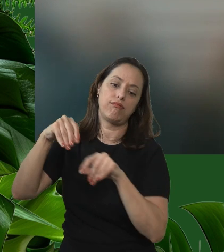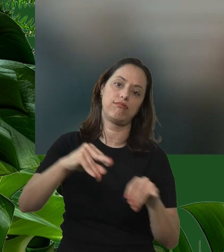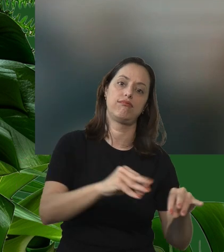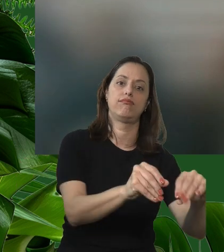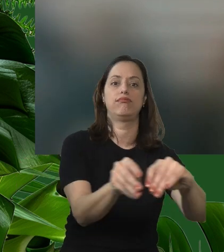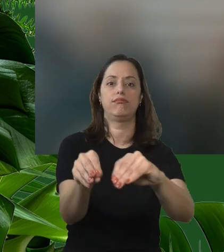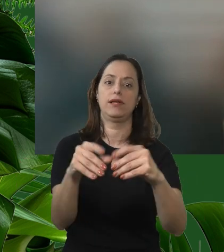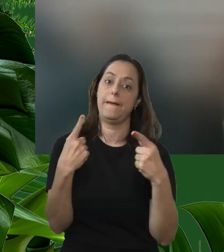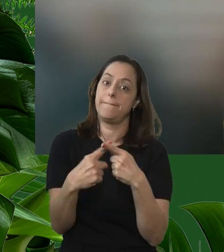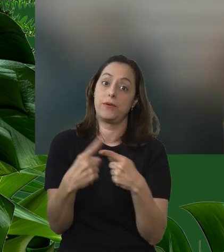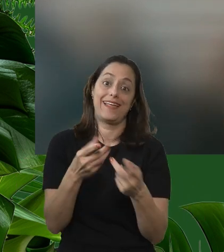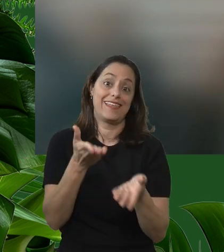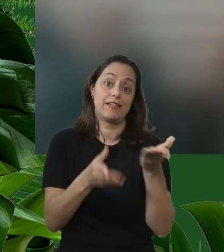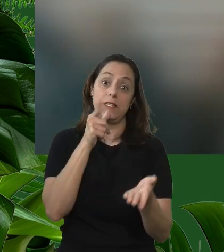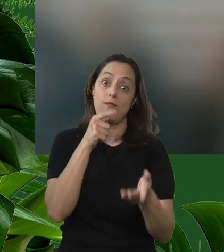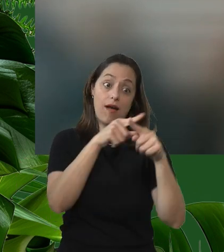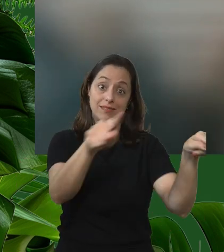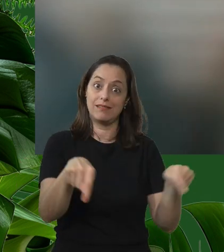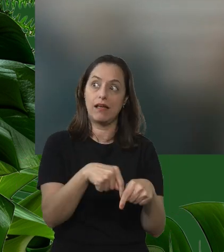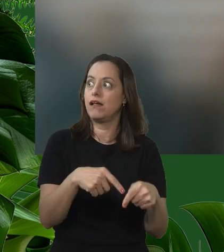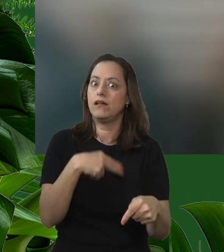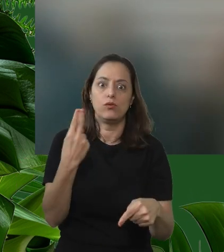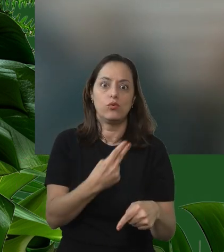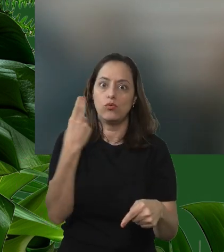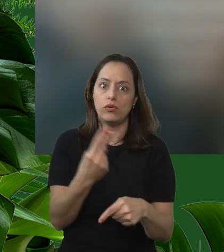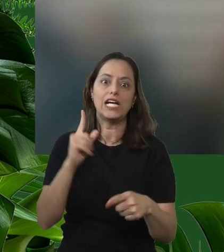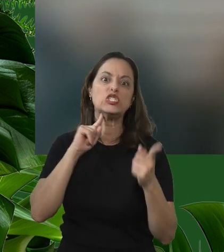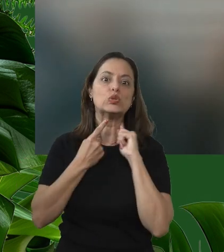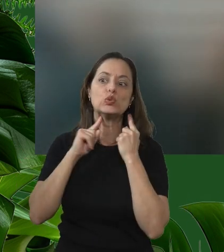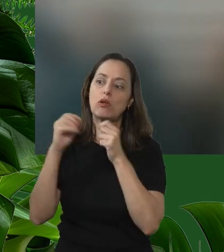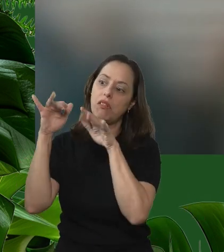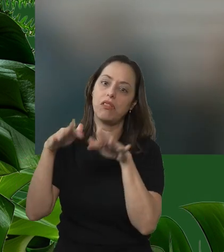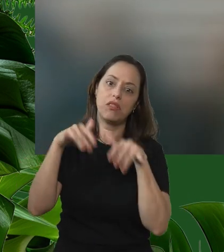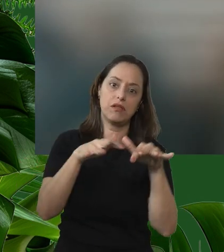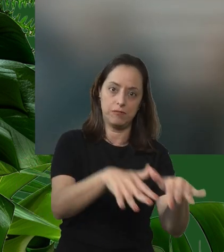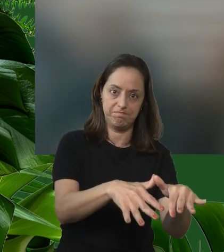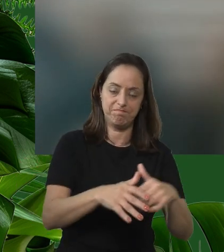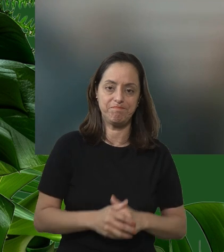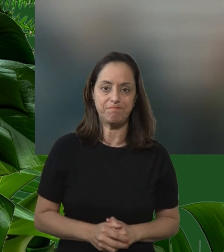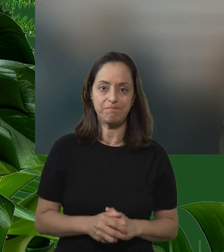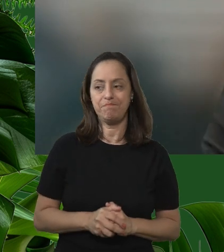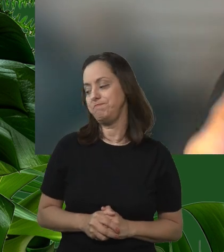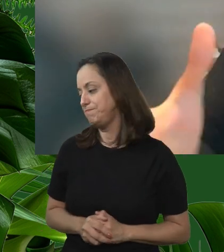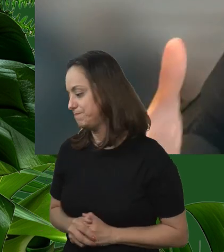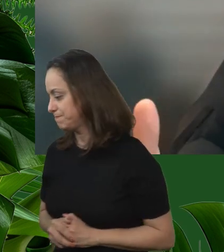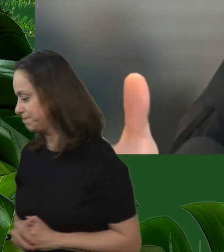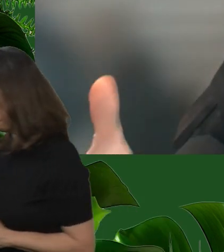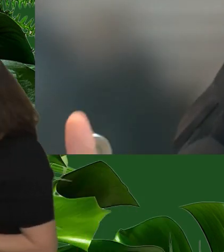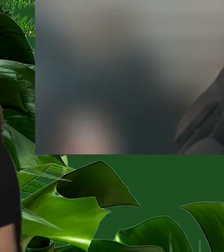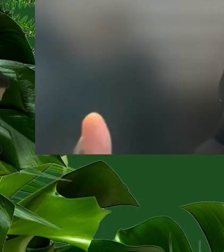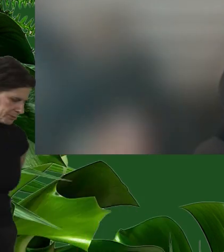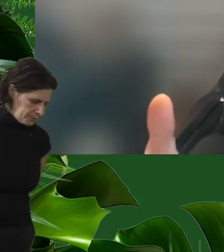conta de limpar e de tratar uma água com muita matéria orgânica. Então, é até irônico, né? Você pensar que em momentos de muita chuva, você pode ter o